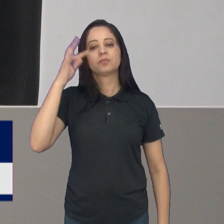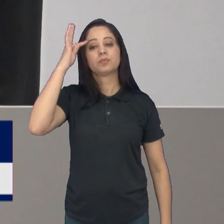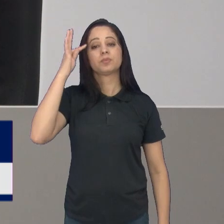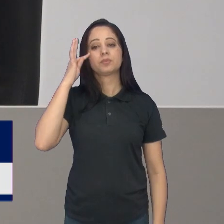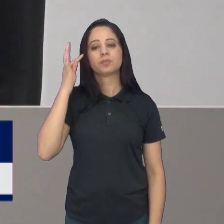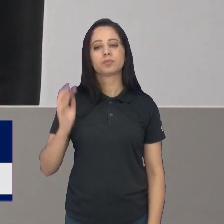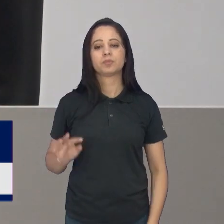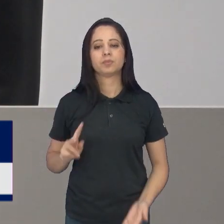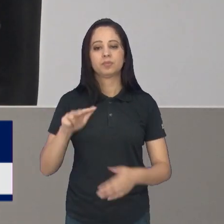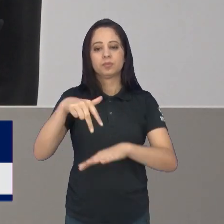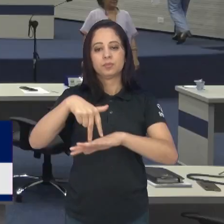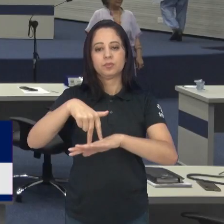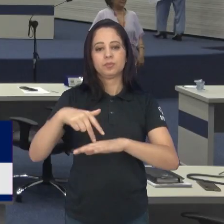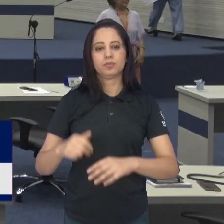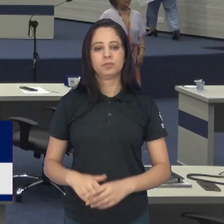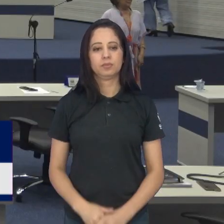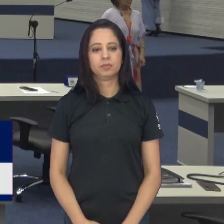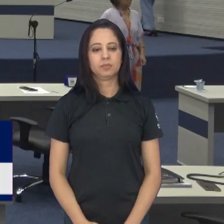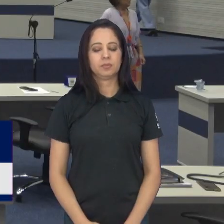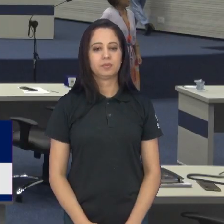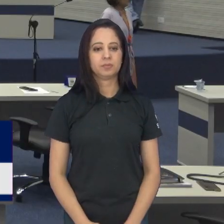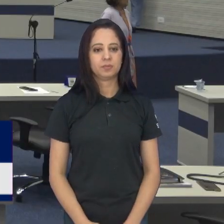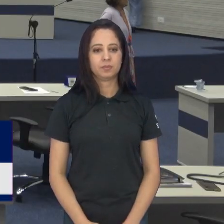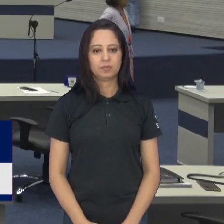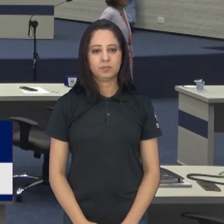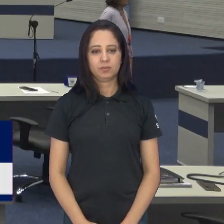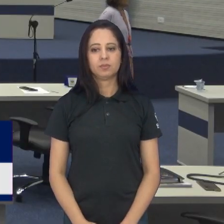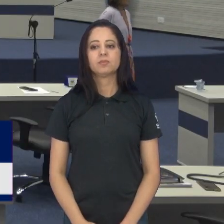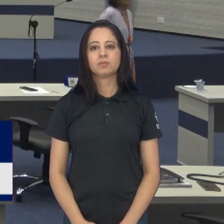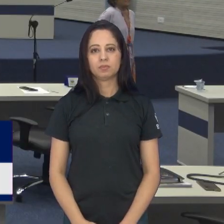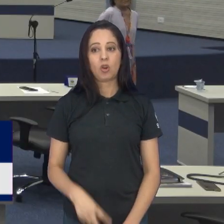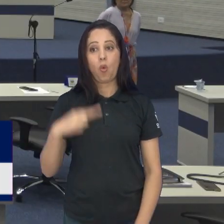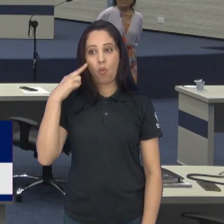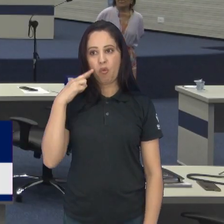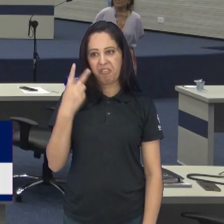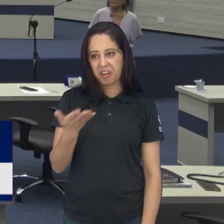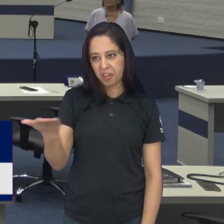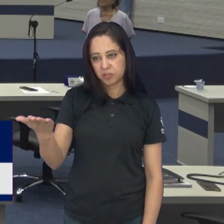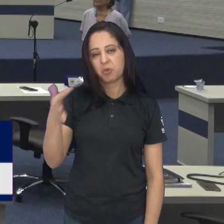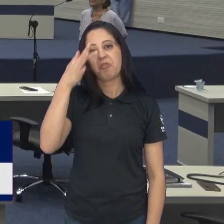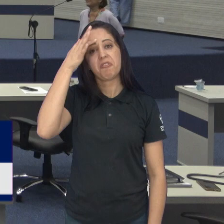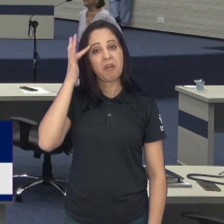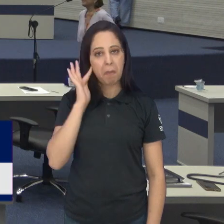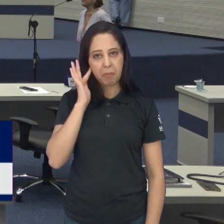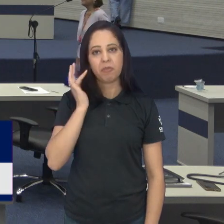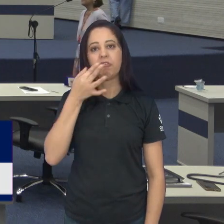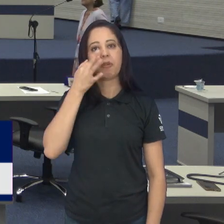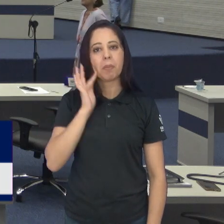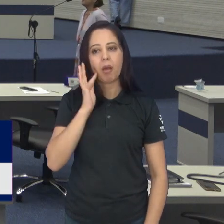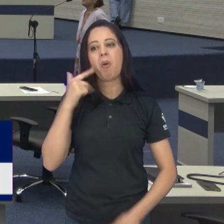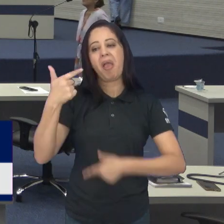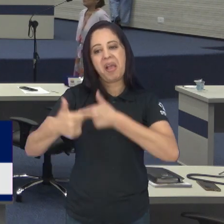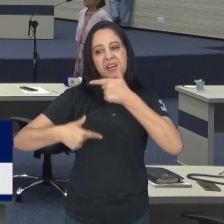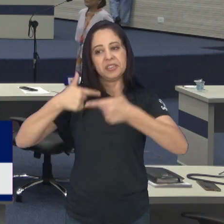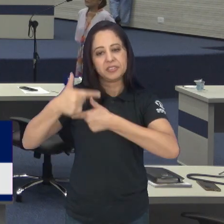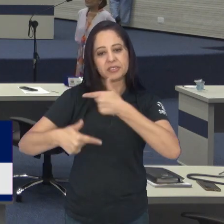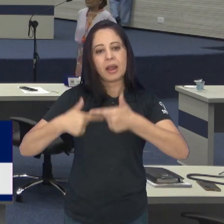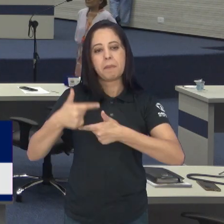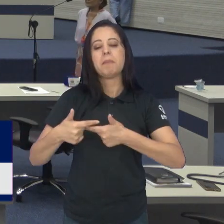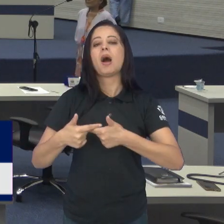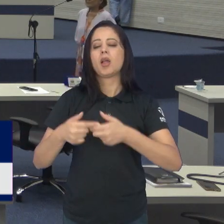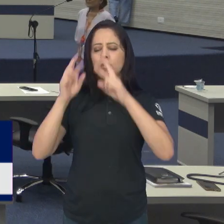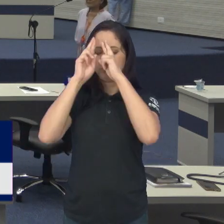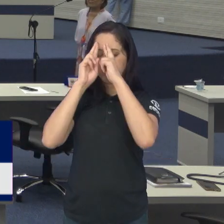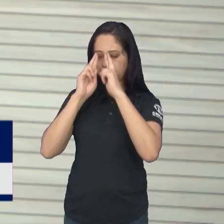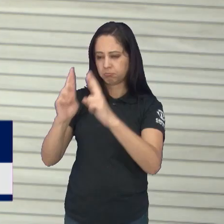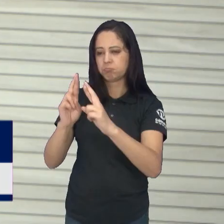Henrique. Presidente, vereador Fabião, um vereador que trabalha muito aqui na Câmara, que eu tenho imenso